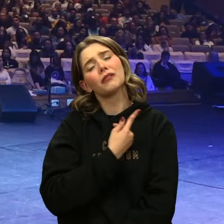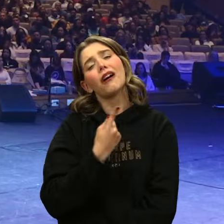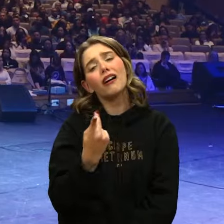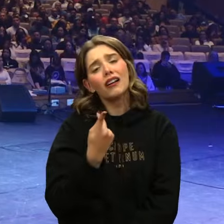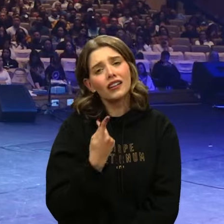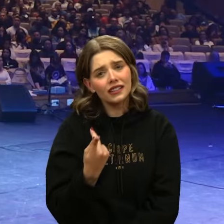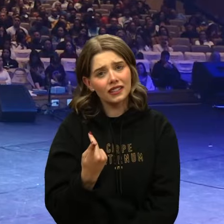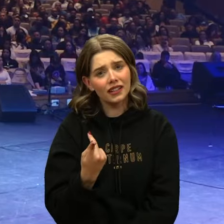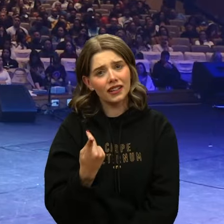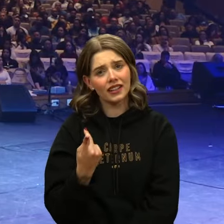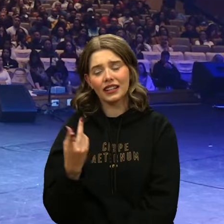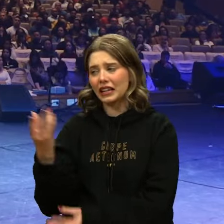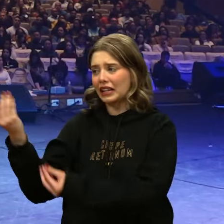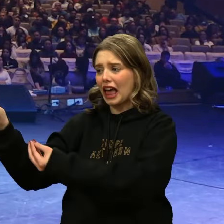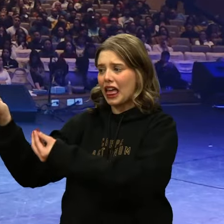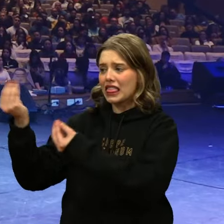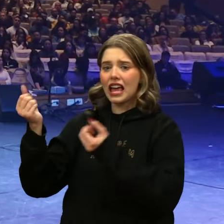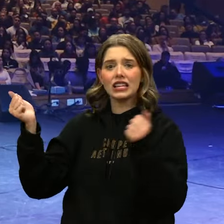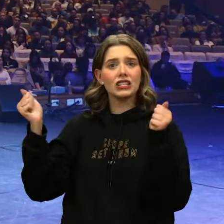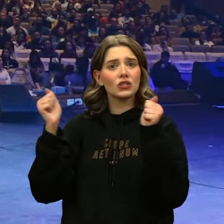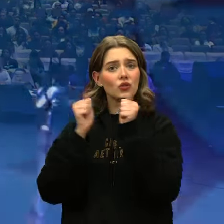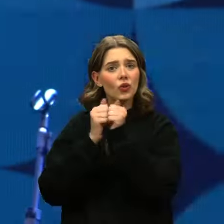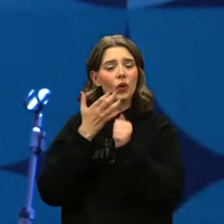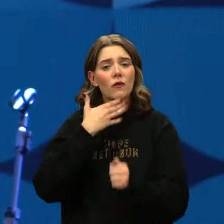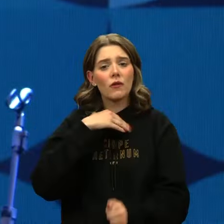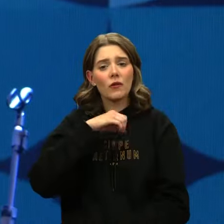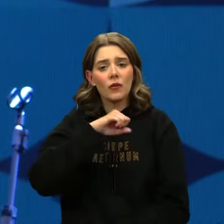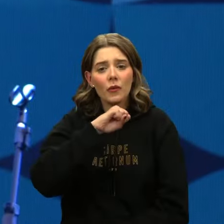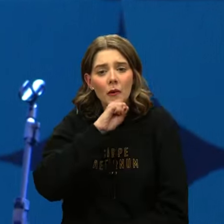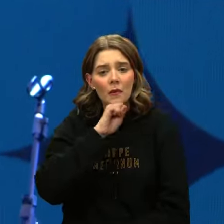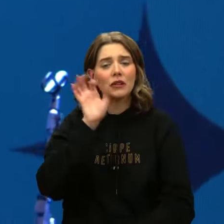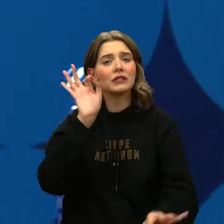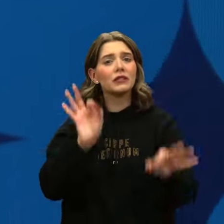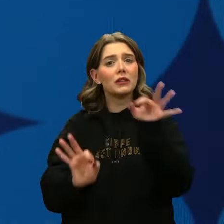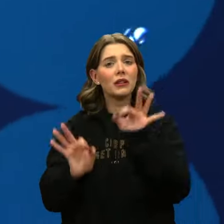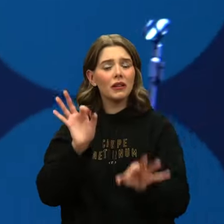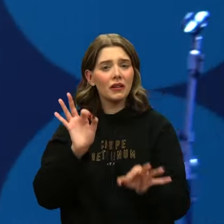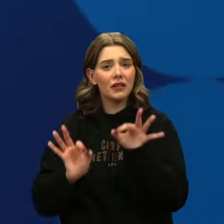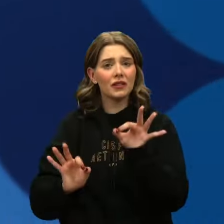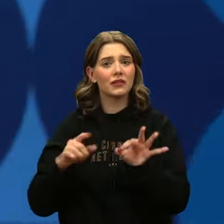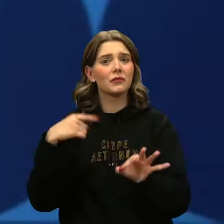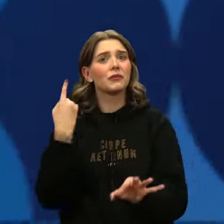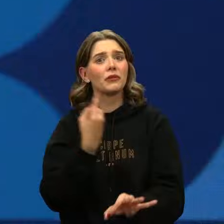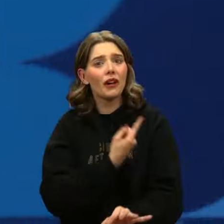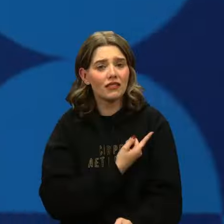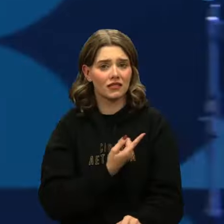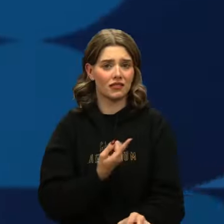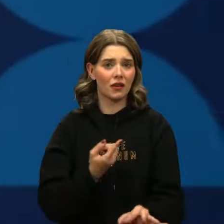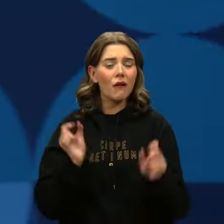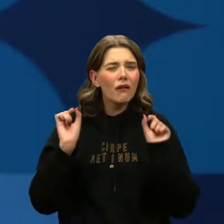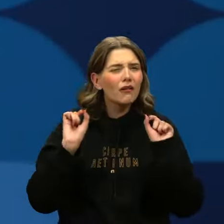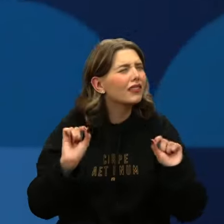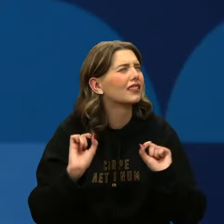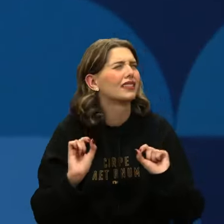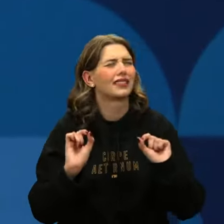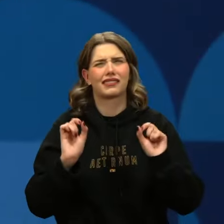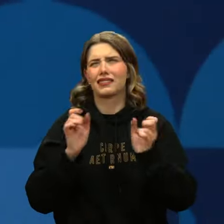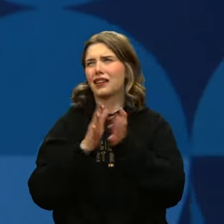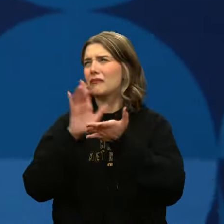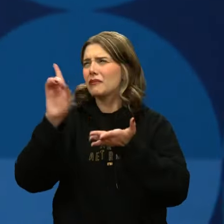acesso. Ele é aquele que junto ao Pai advoga ao nosso favor. E basicamente então, o que que a Bíblia está querendo